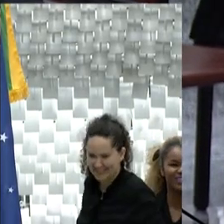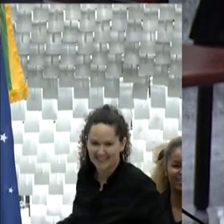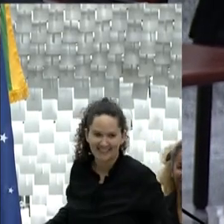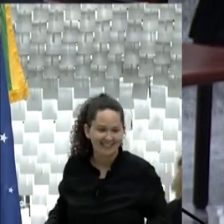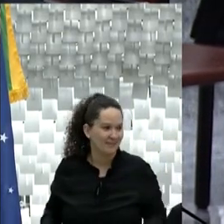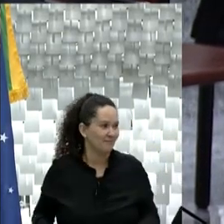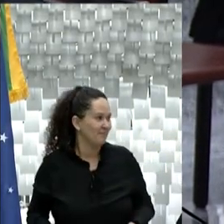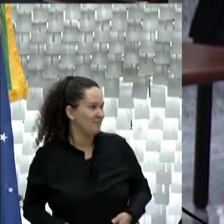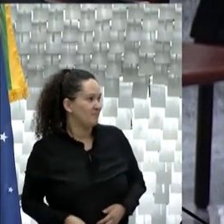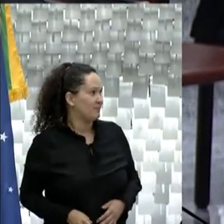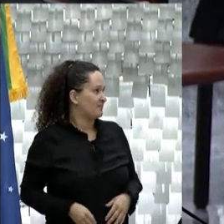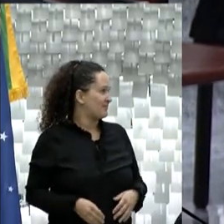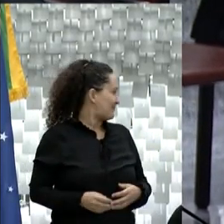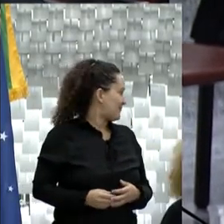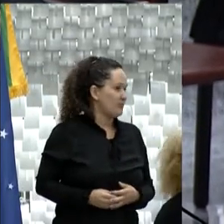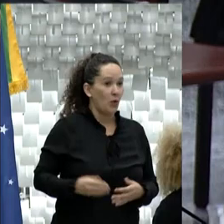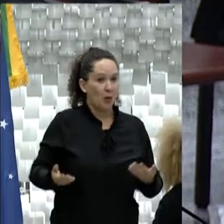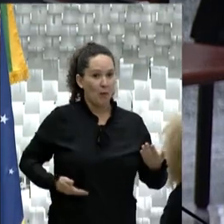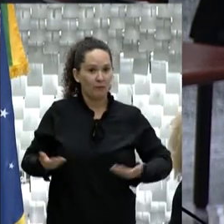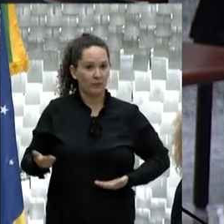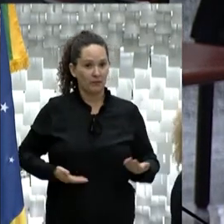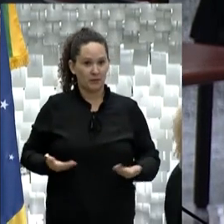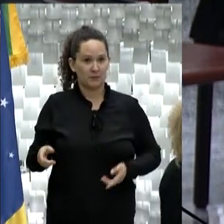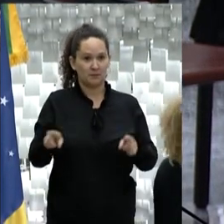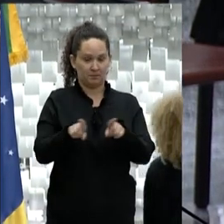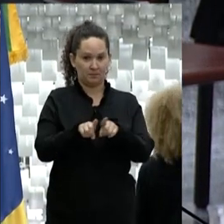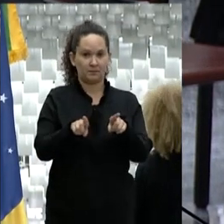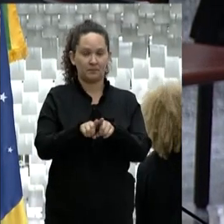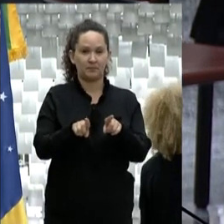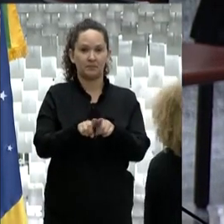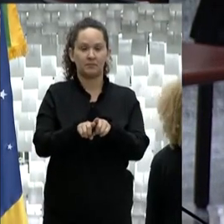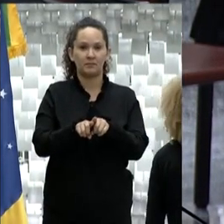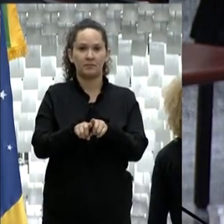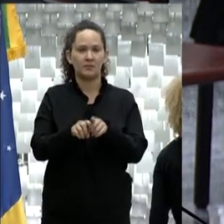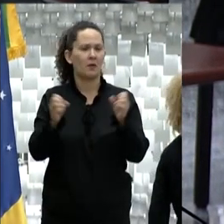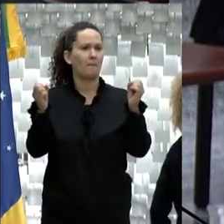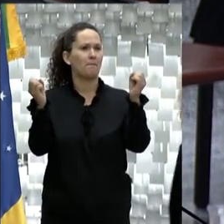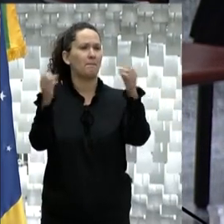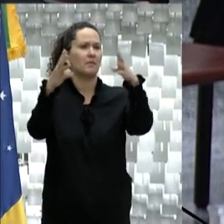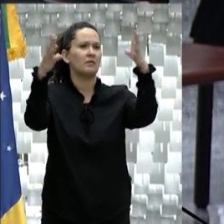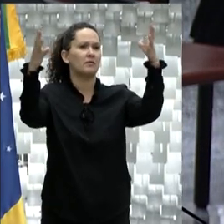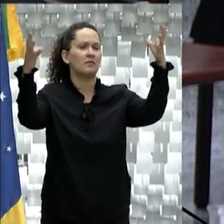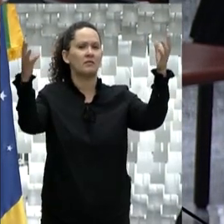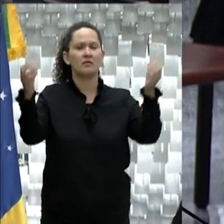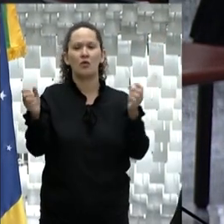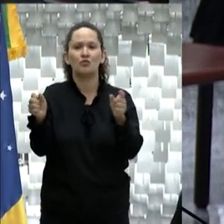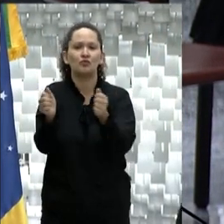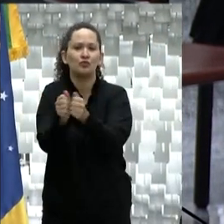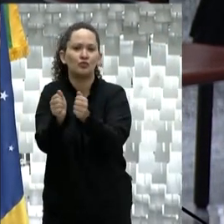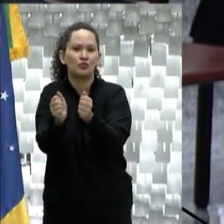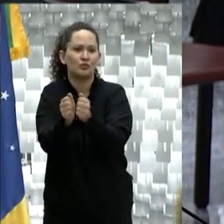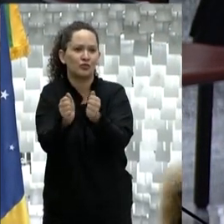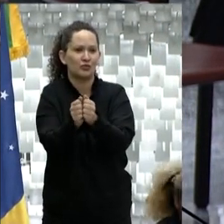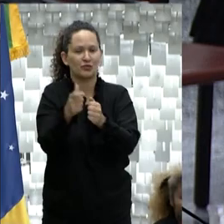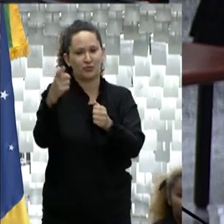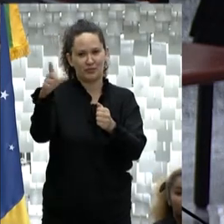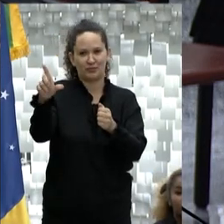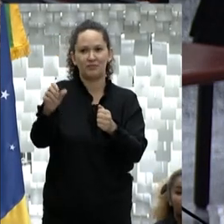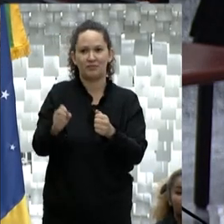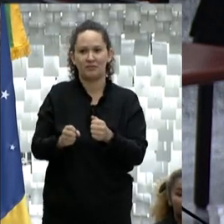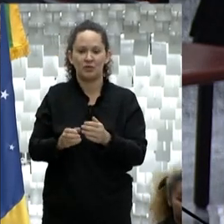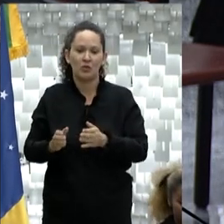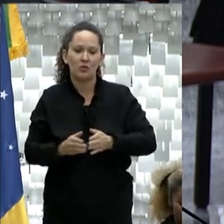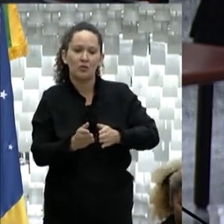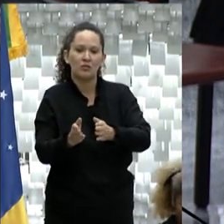instituição. Os funcionários que brilham diuturnamente. E por